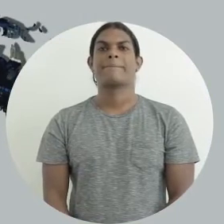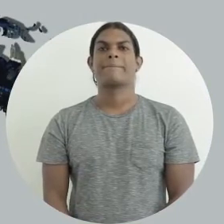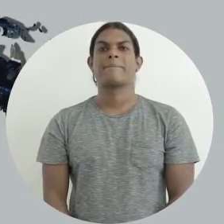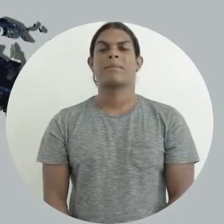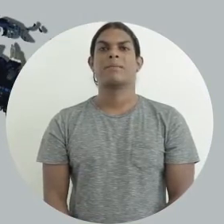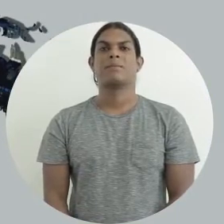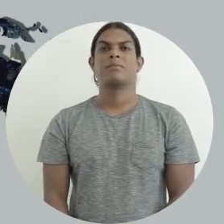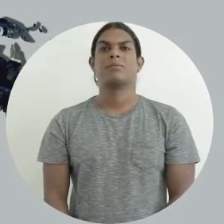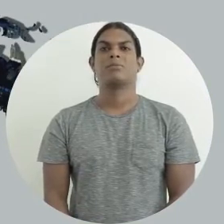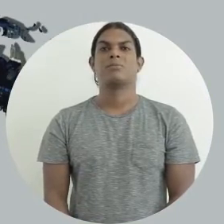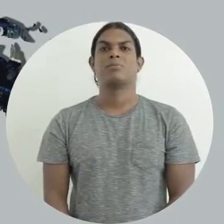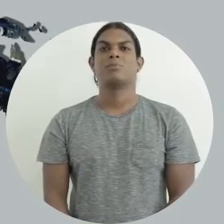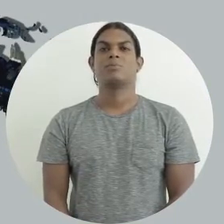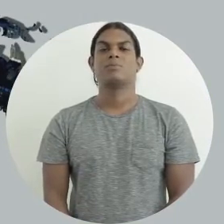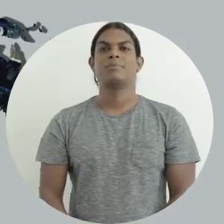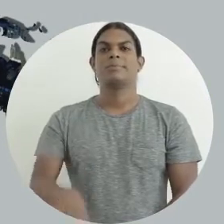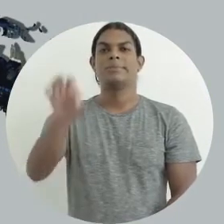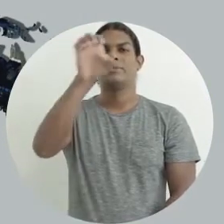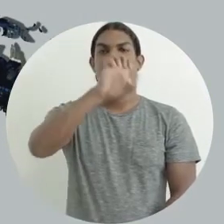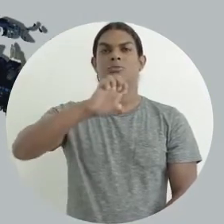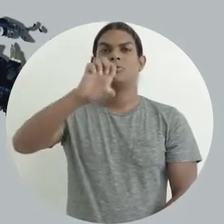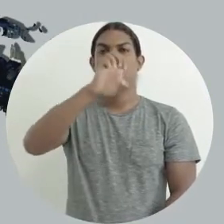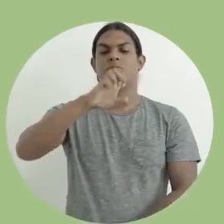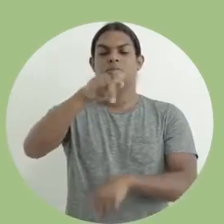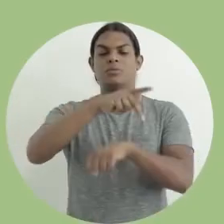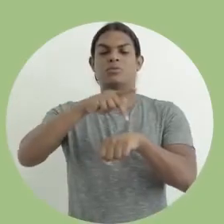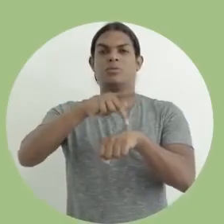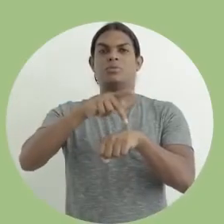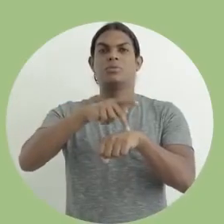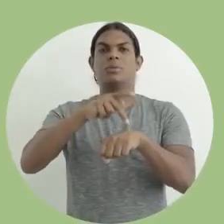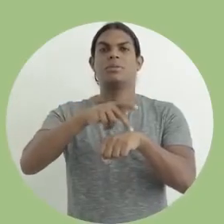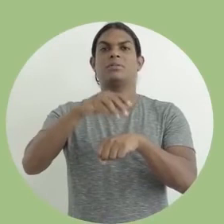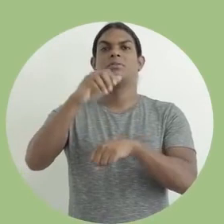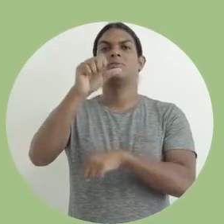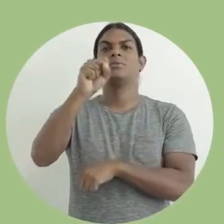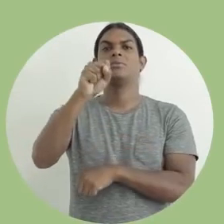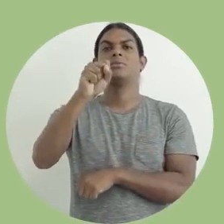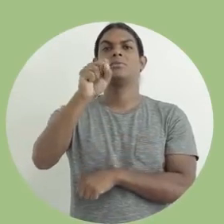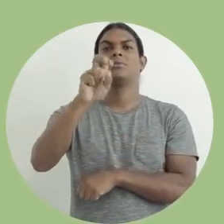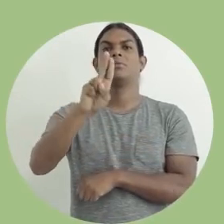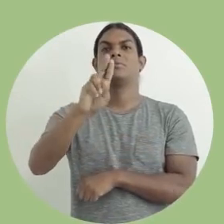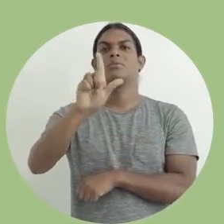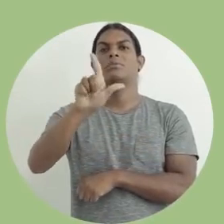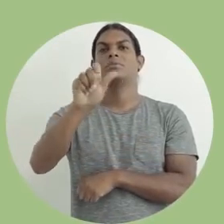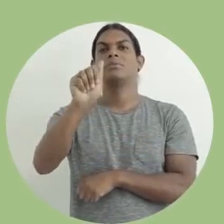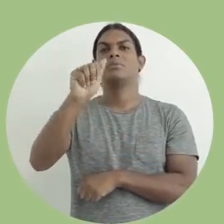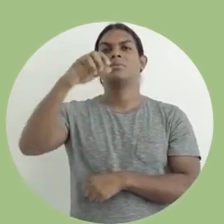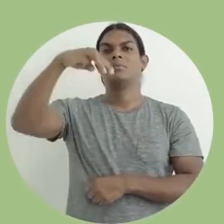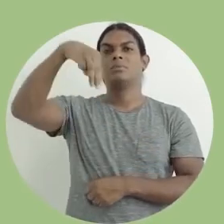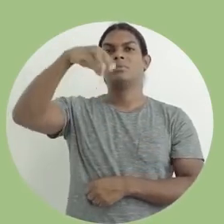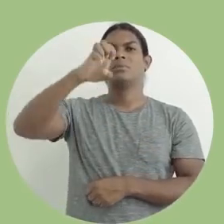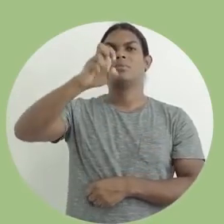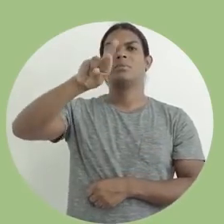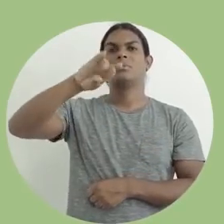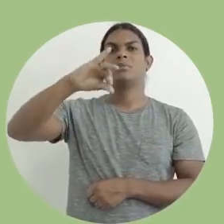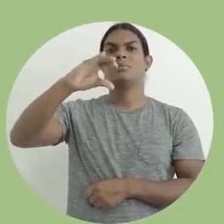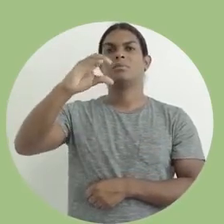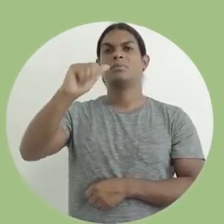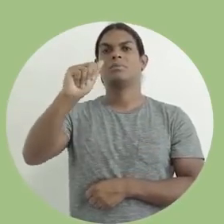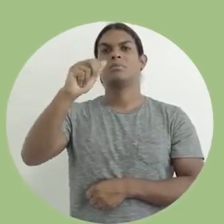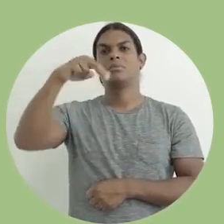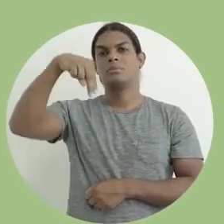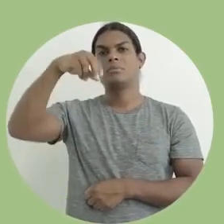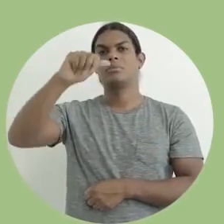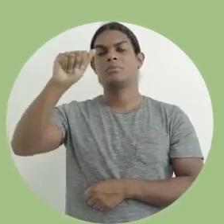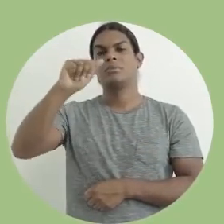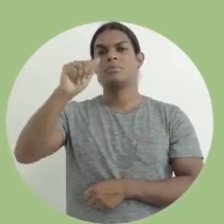das Nações Sul-Americanas. É uma organização intergovernamental composta por 12 países da